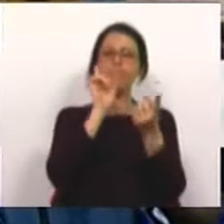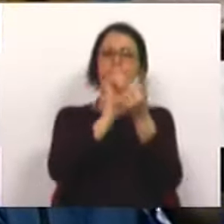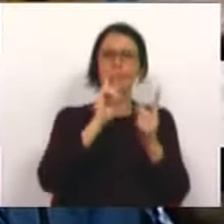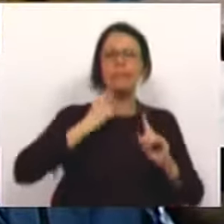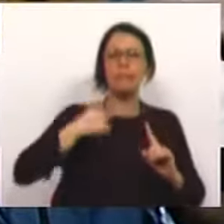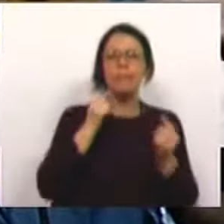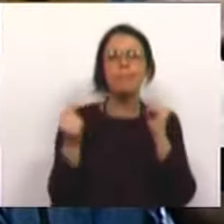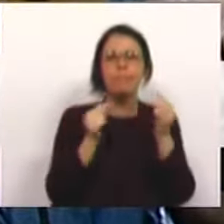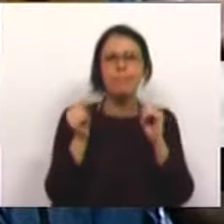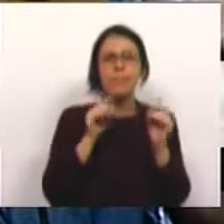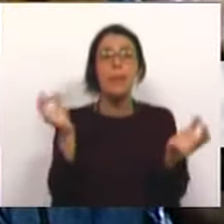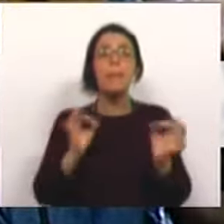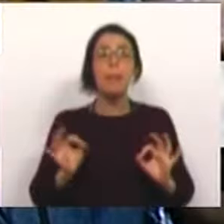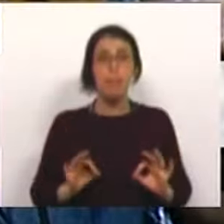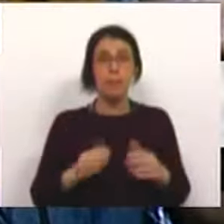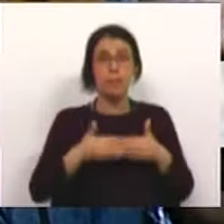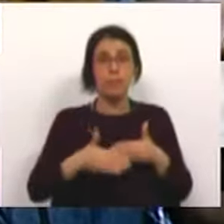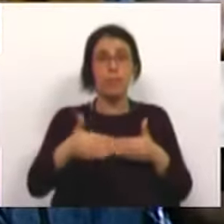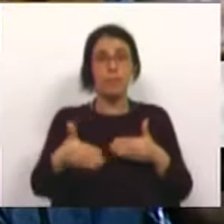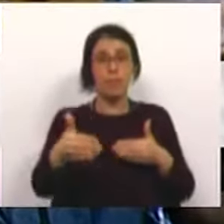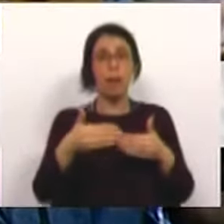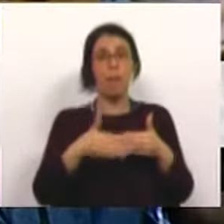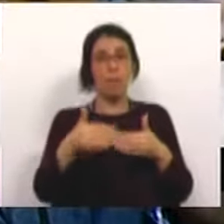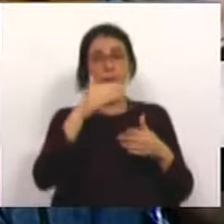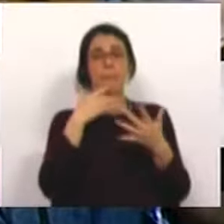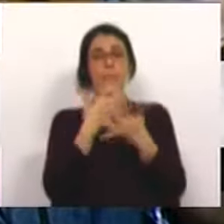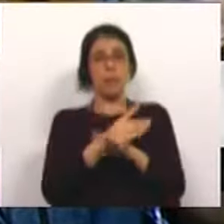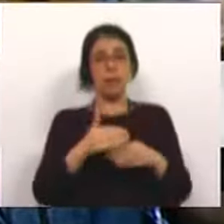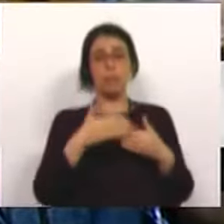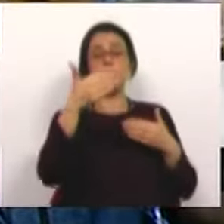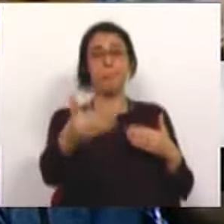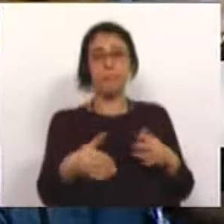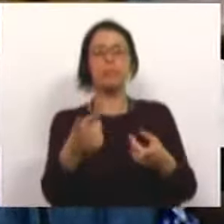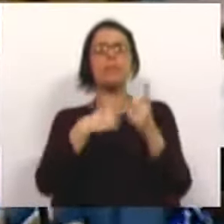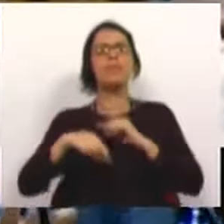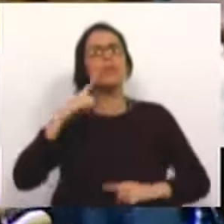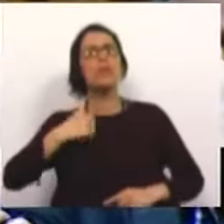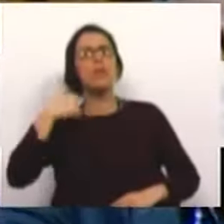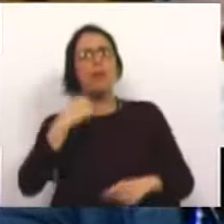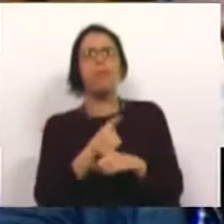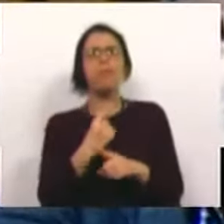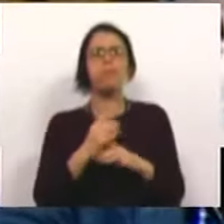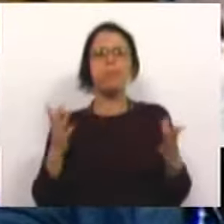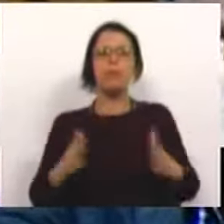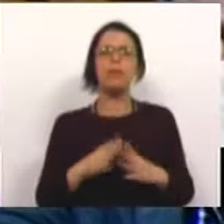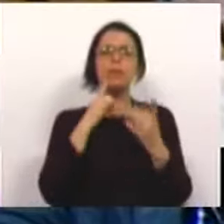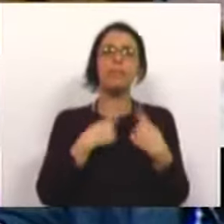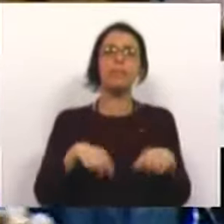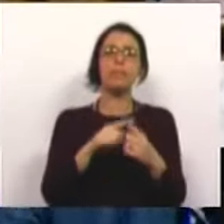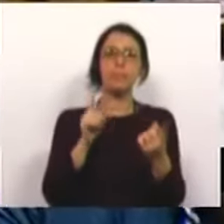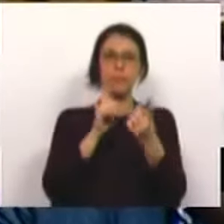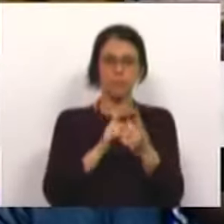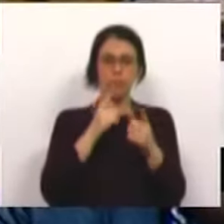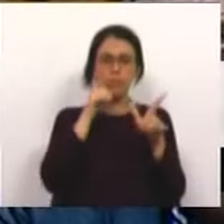para discutir a preparação da época de incêndios que se aproxima a passos largos, como é fundamental a audição